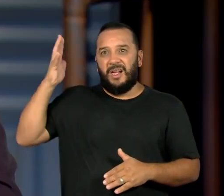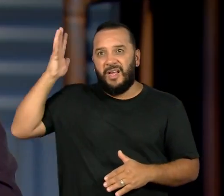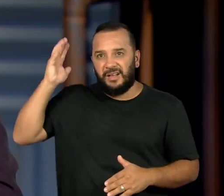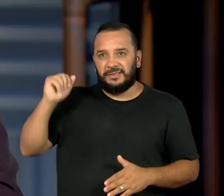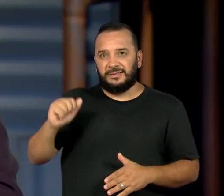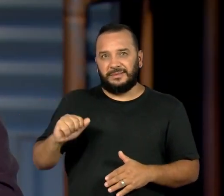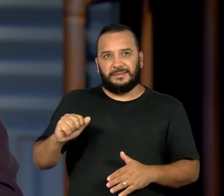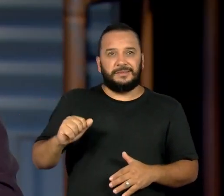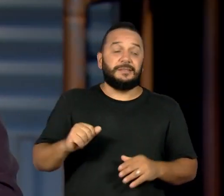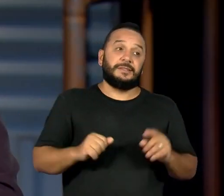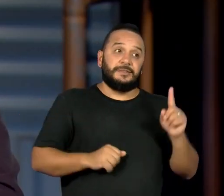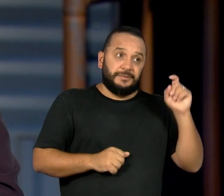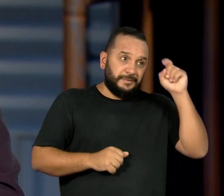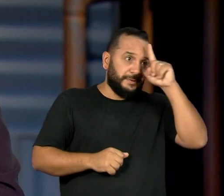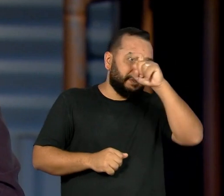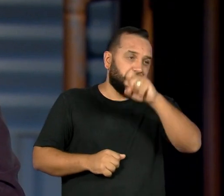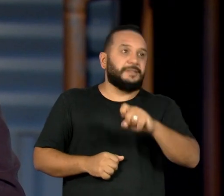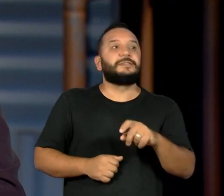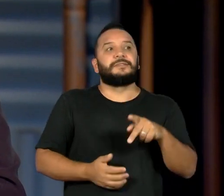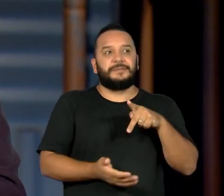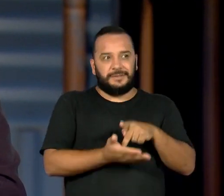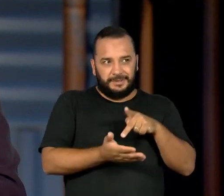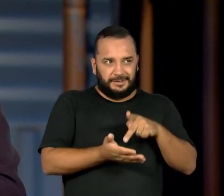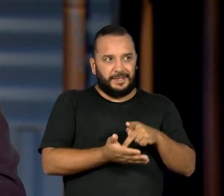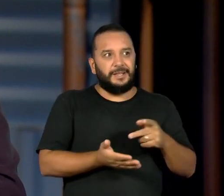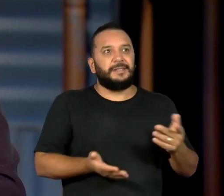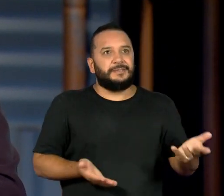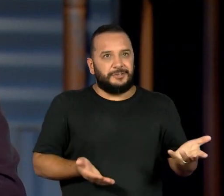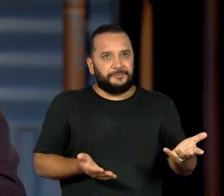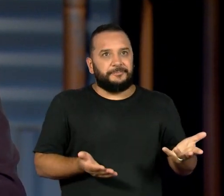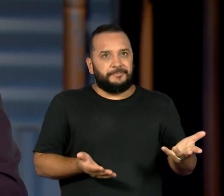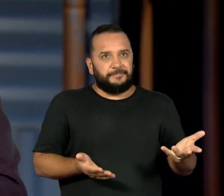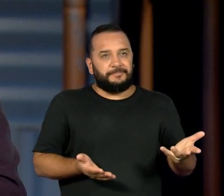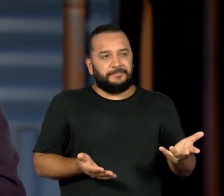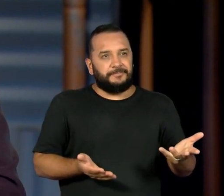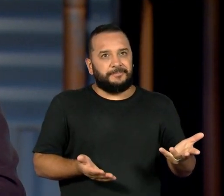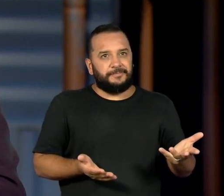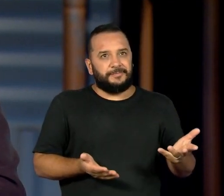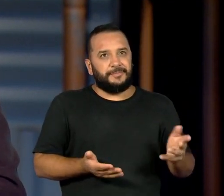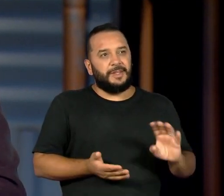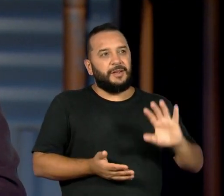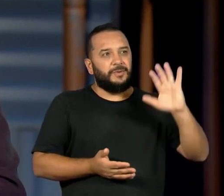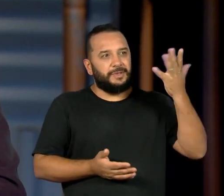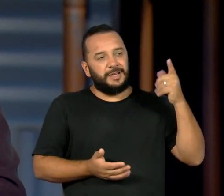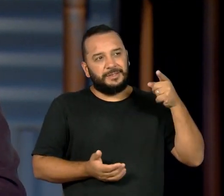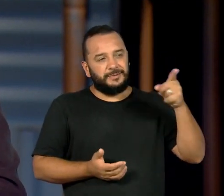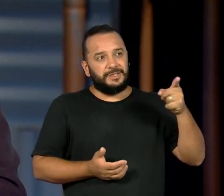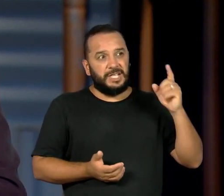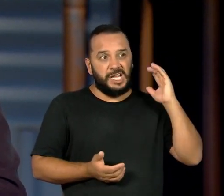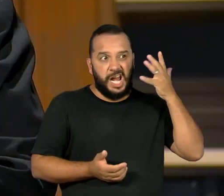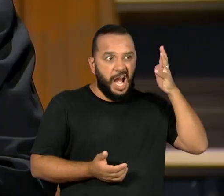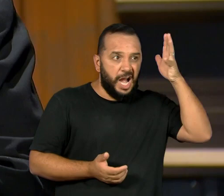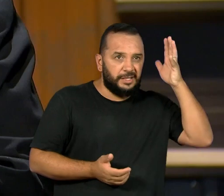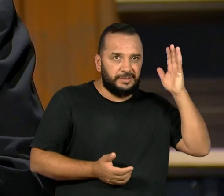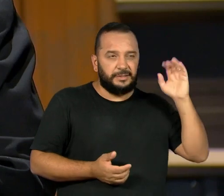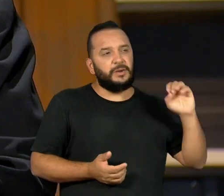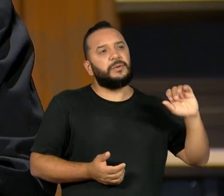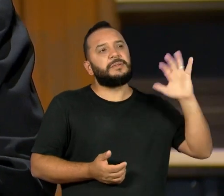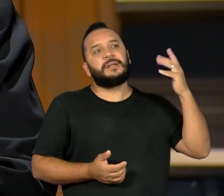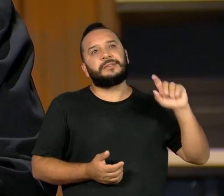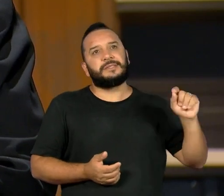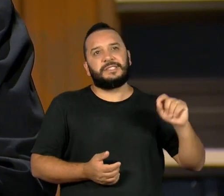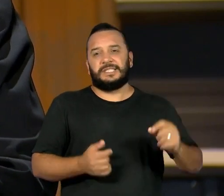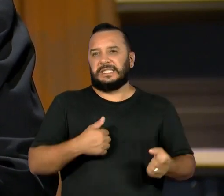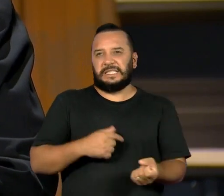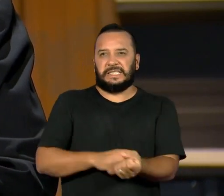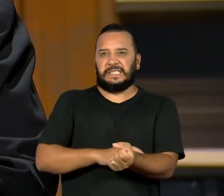Difícil mesmo, né? Essa tarefa. E o que acontece quando você se trai? Eu me